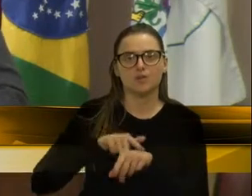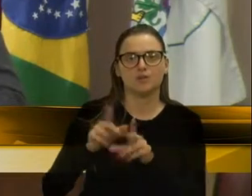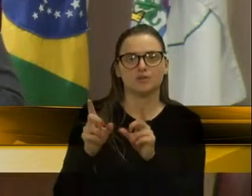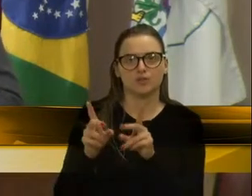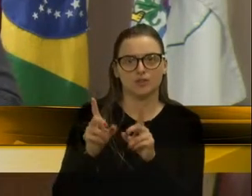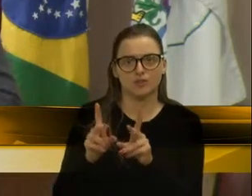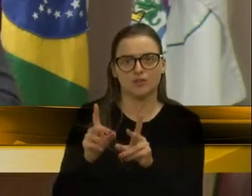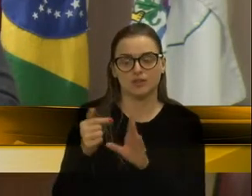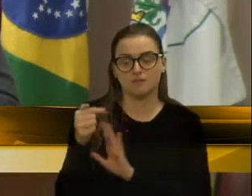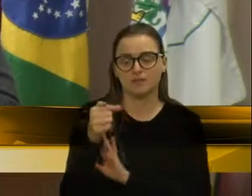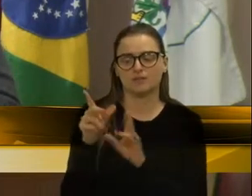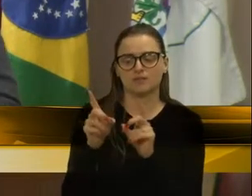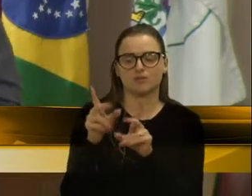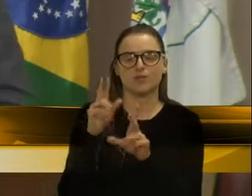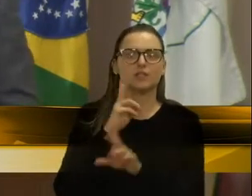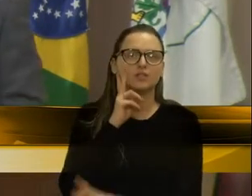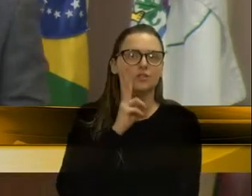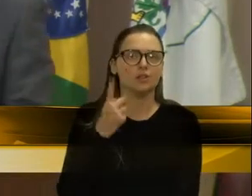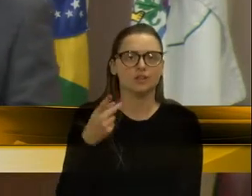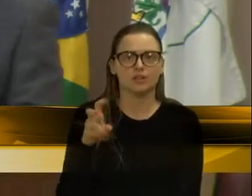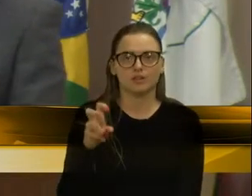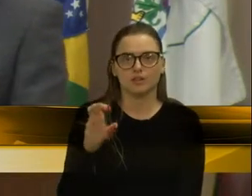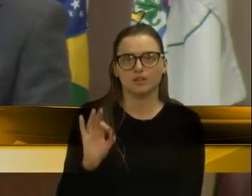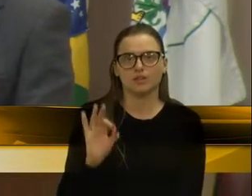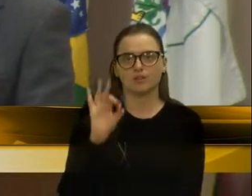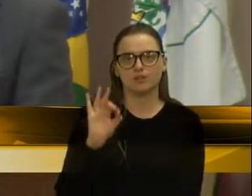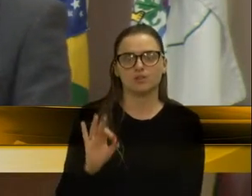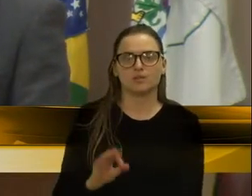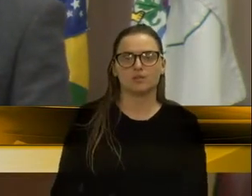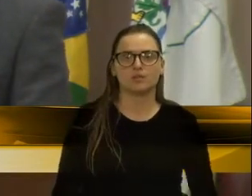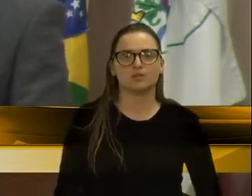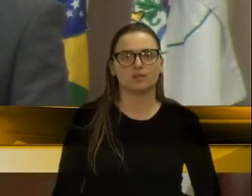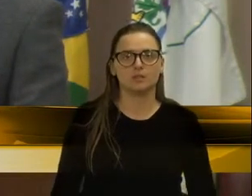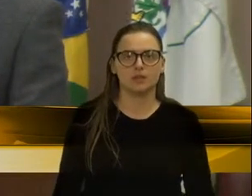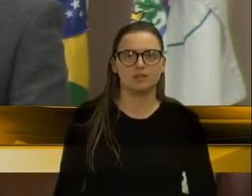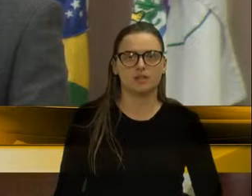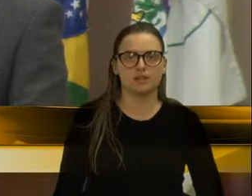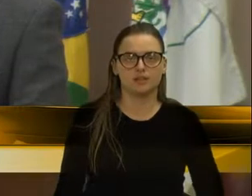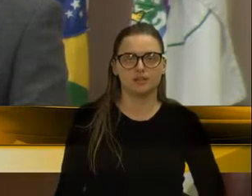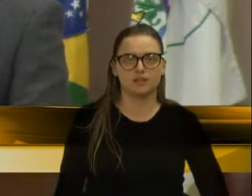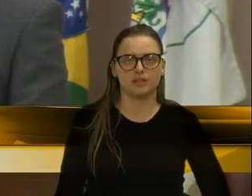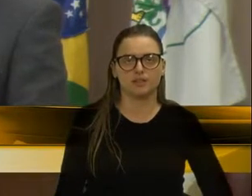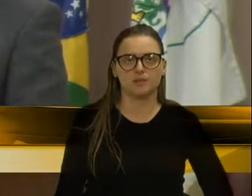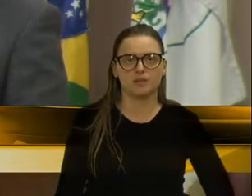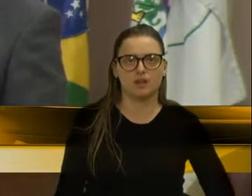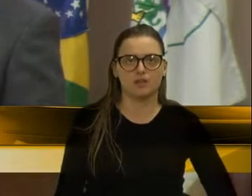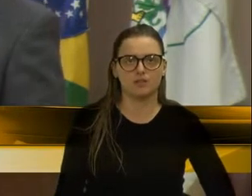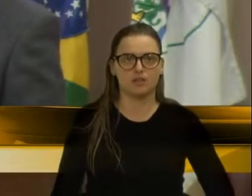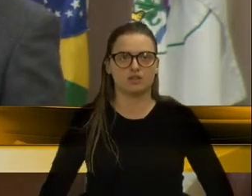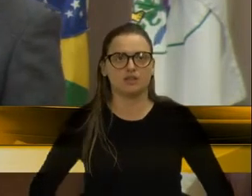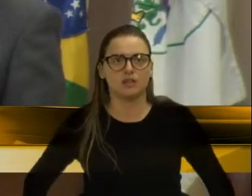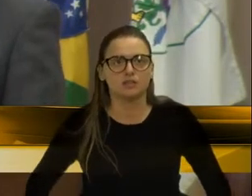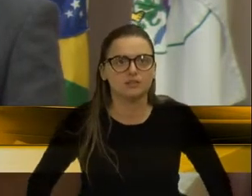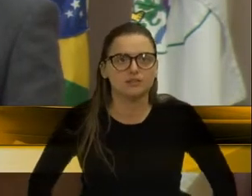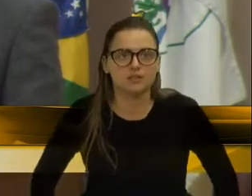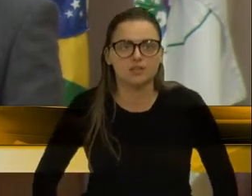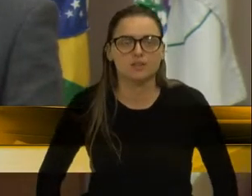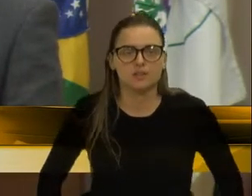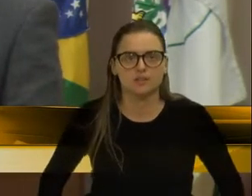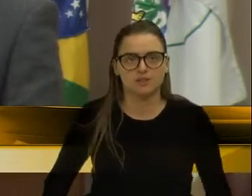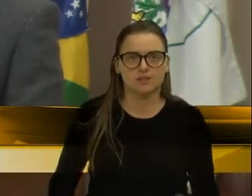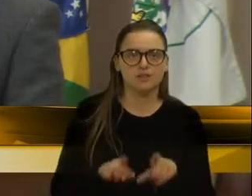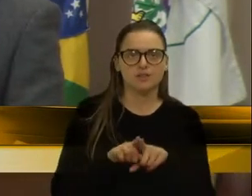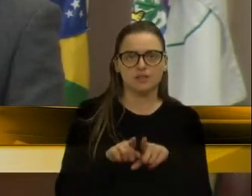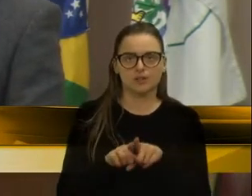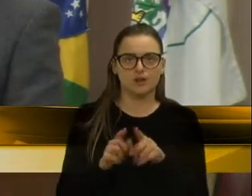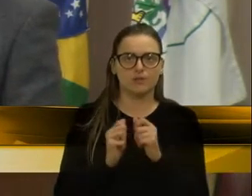15% e um detalhe interessante é que nós tivemos 11 regiões seis